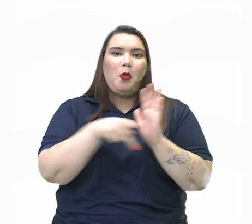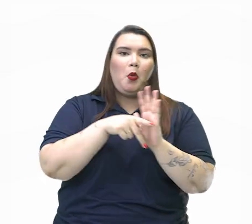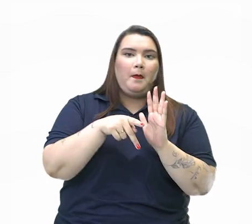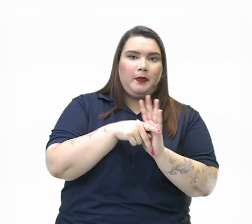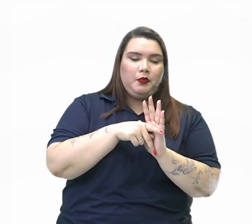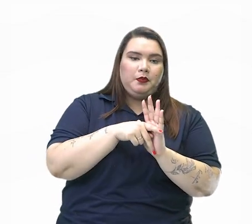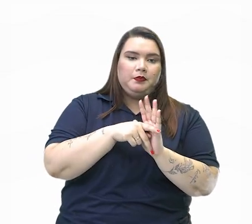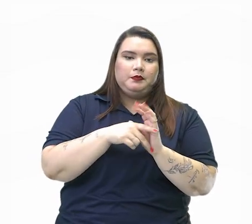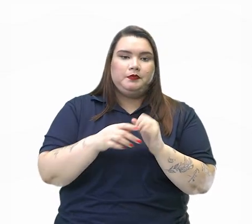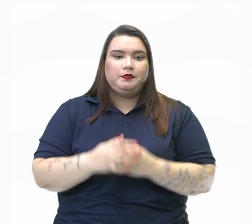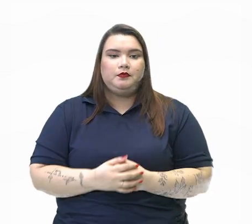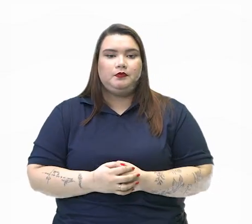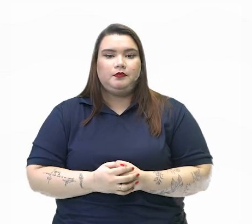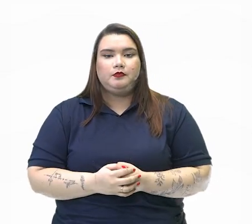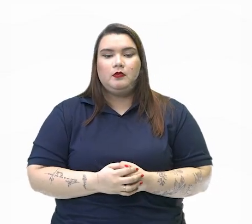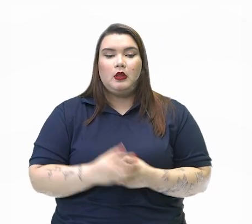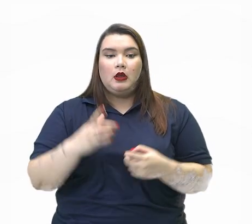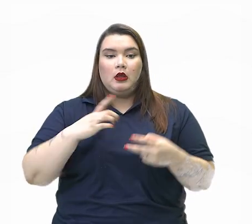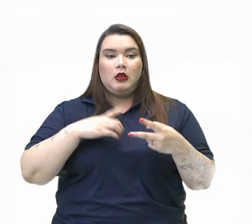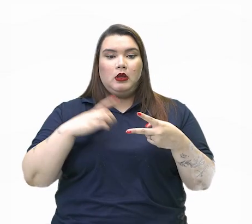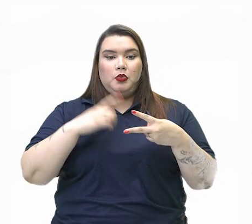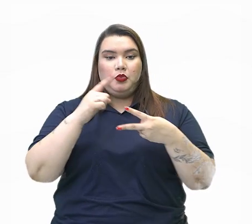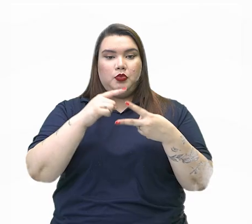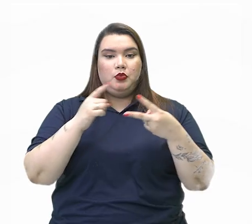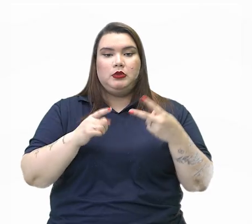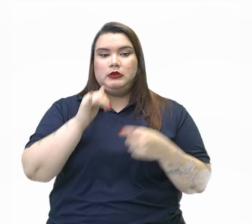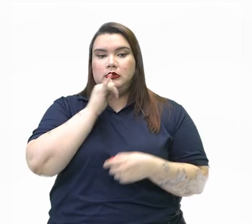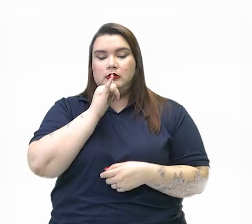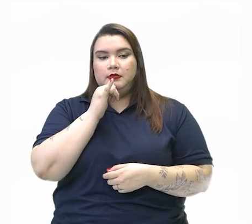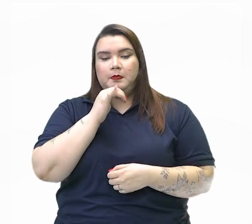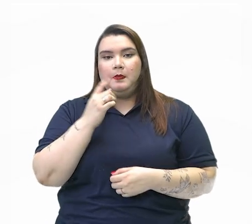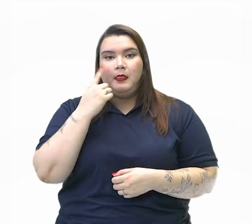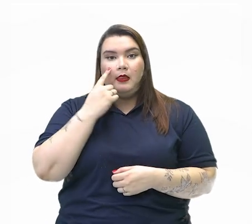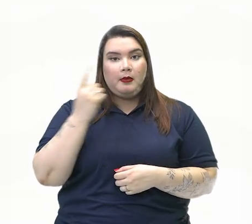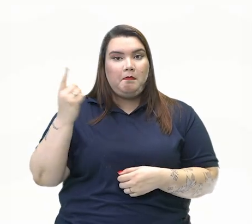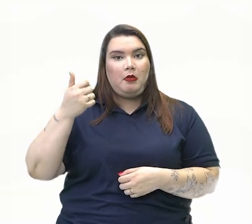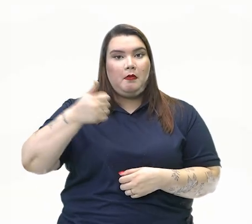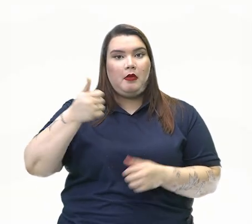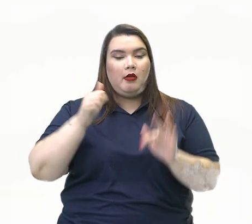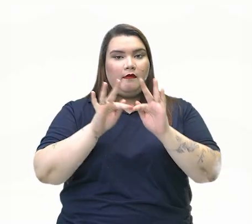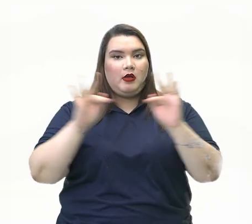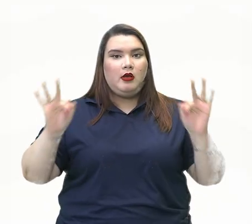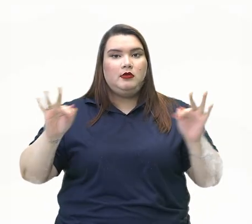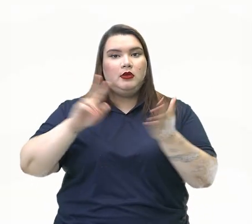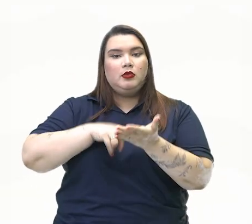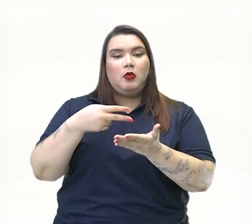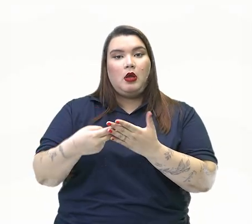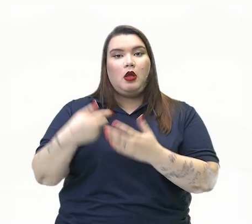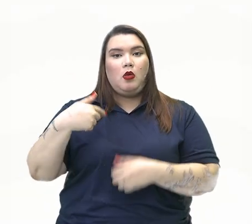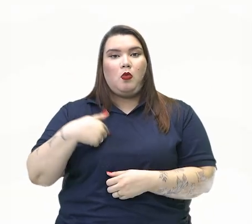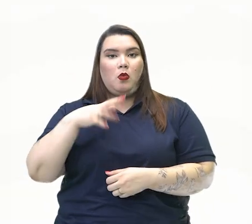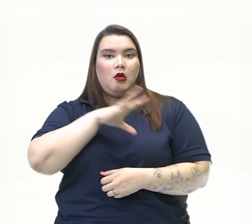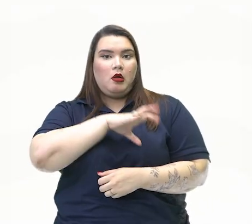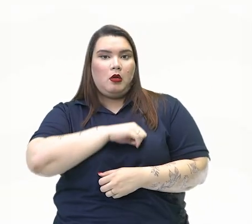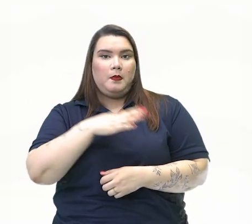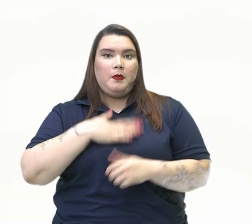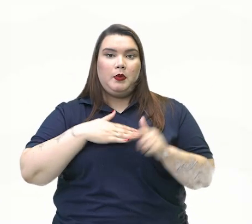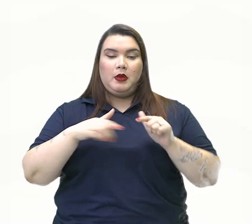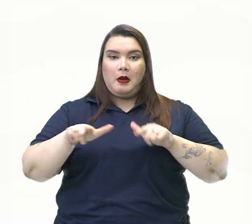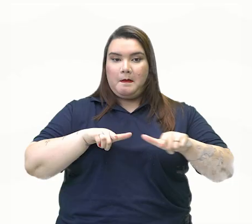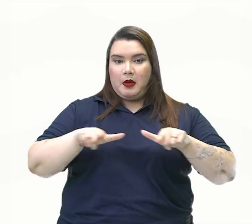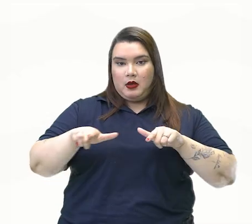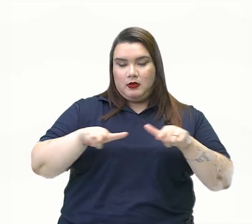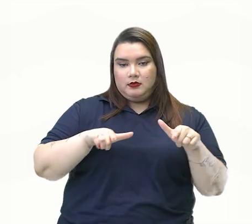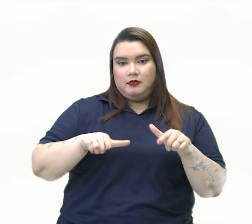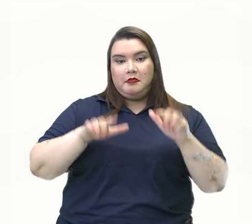exemplos. I love my job. Eu gosto do meu trabalho, tá? E aí no discurso indireto, he said